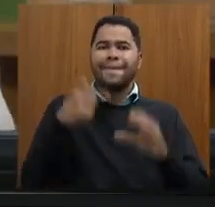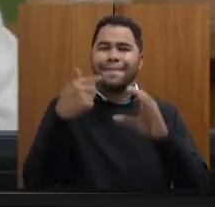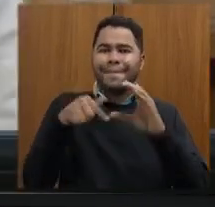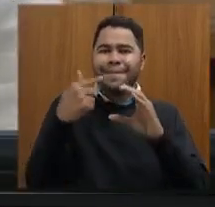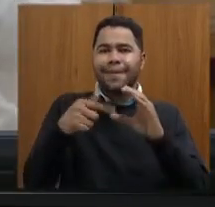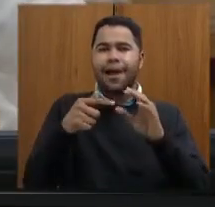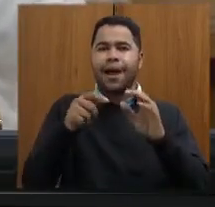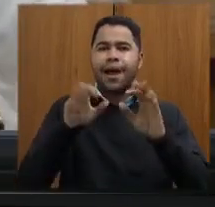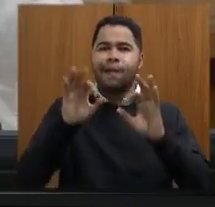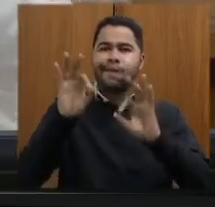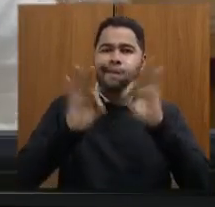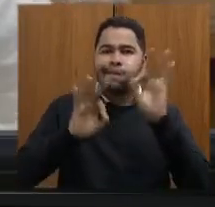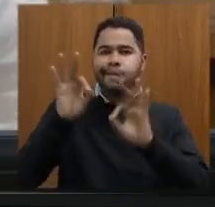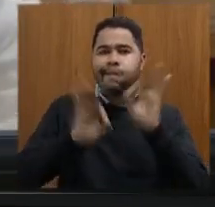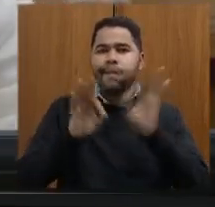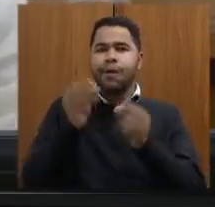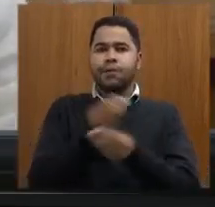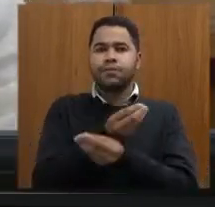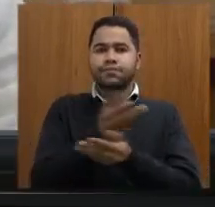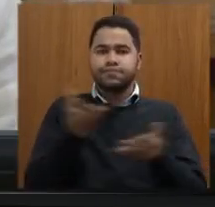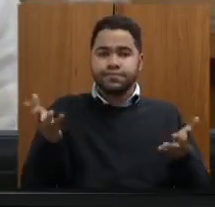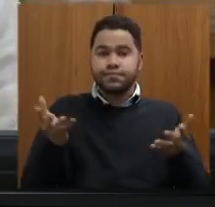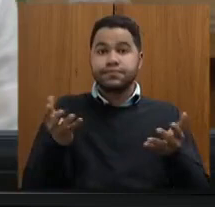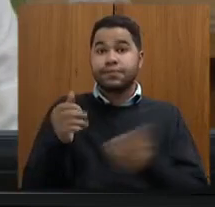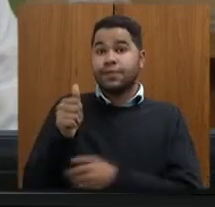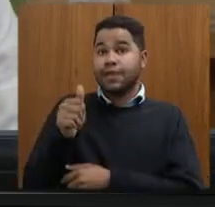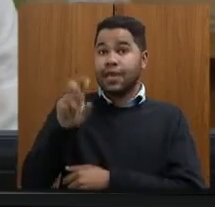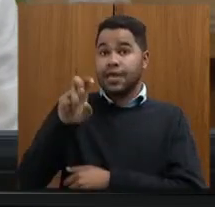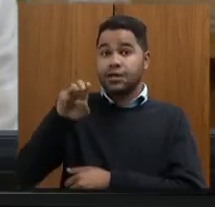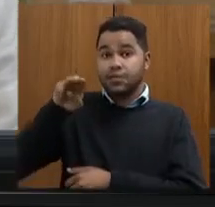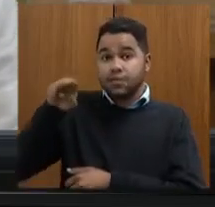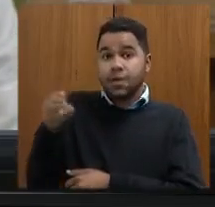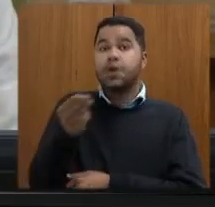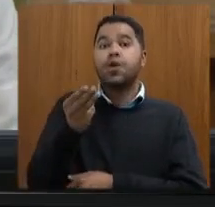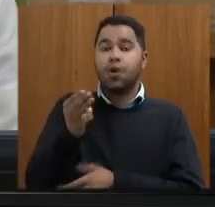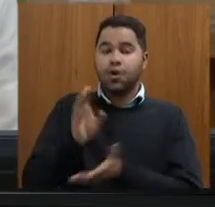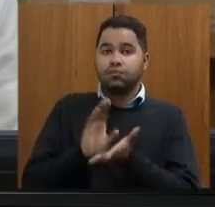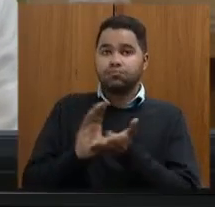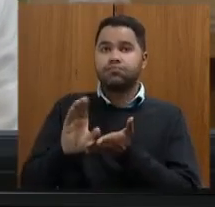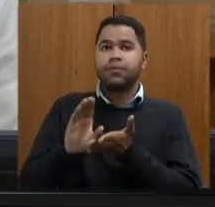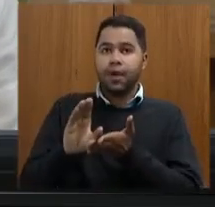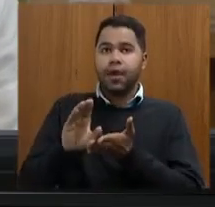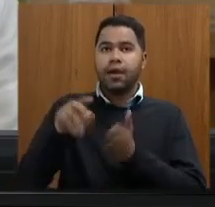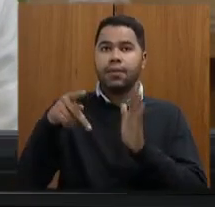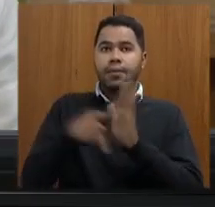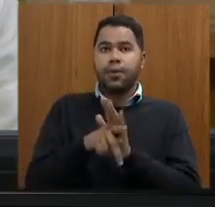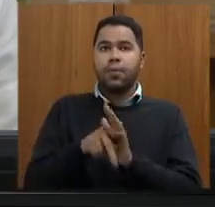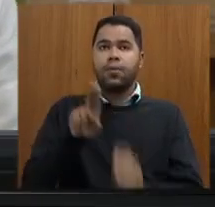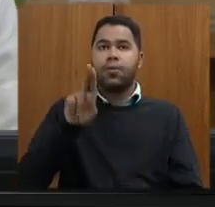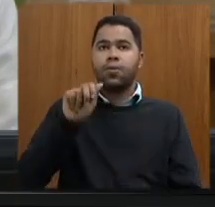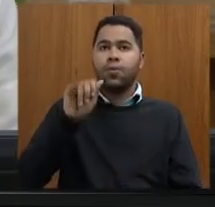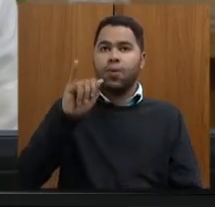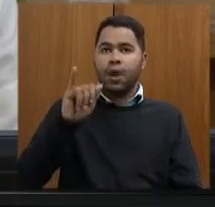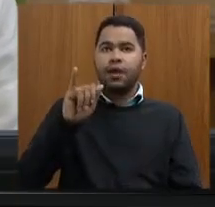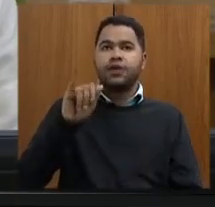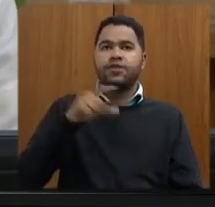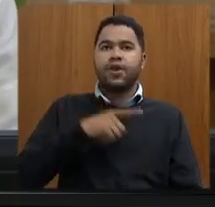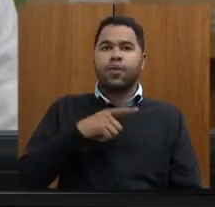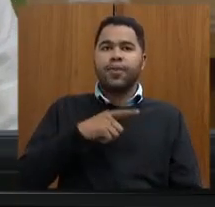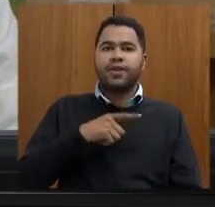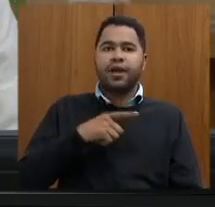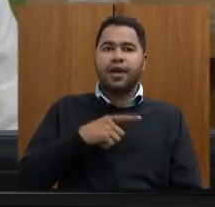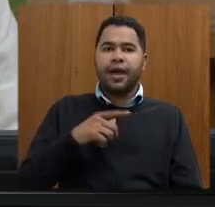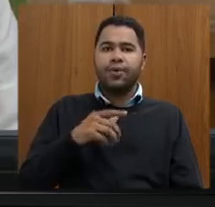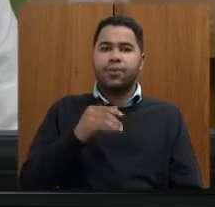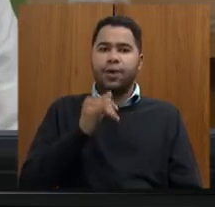remodelagem que trará 15 milhões de investimentos em infraestrutura na Uai Praça Sete sem nenhum real